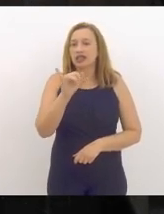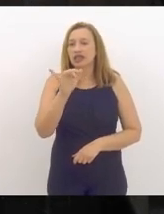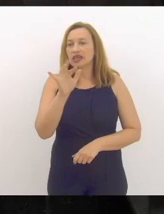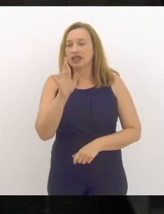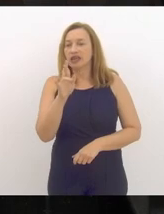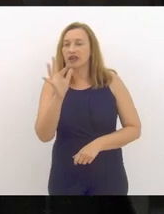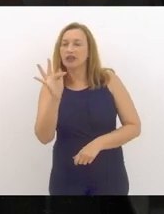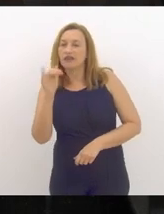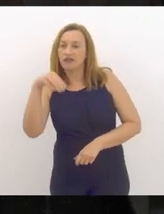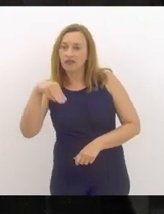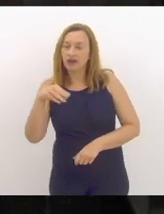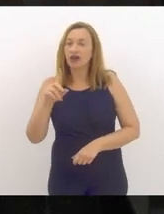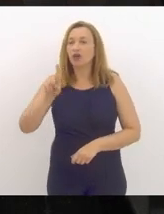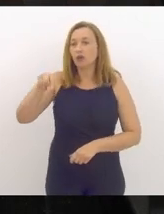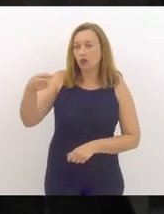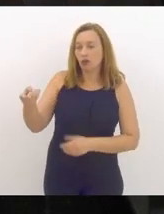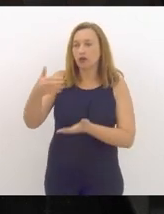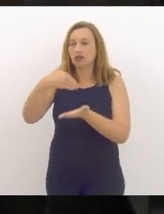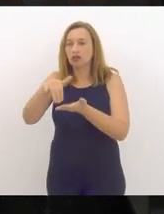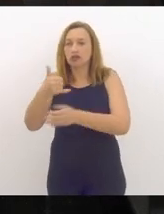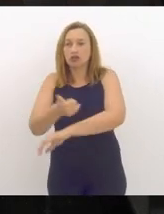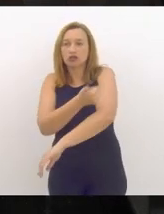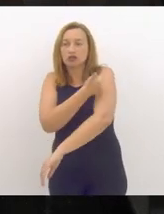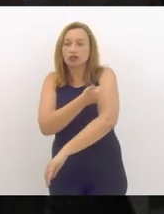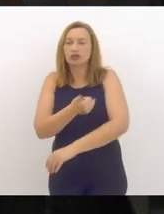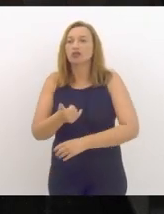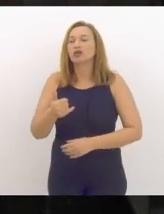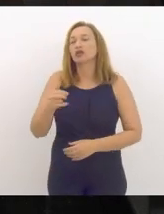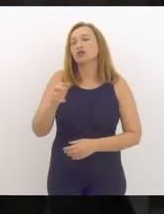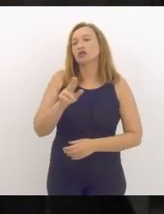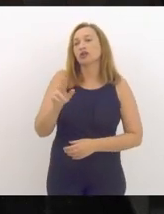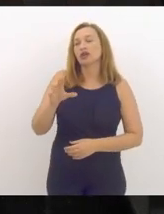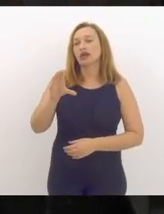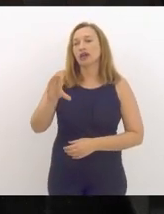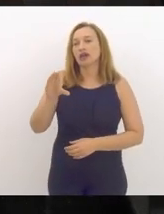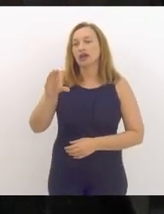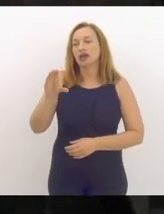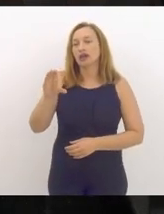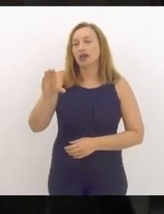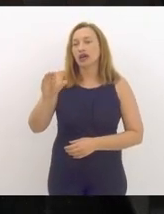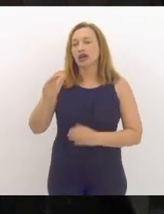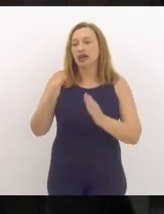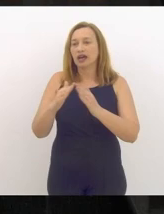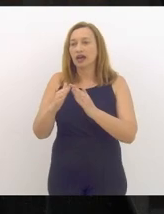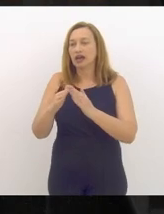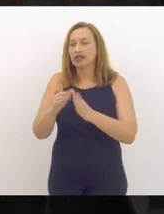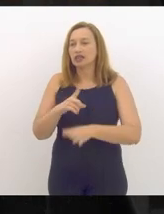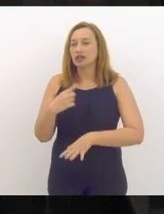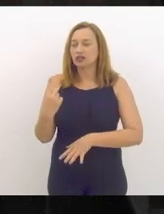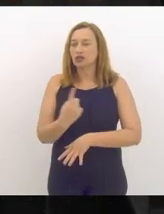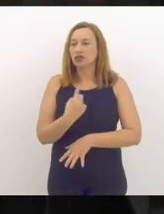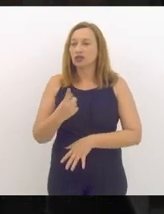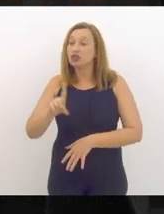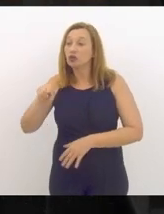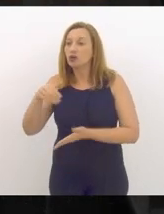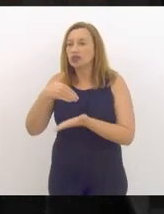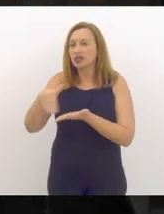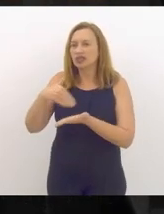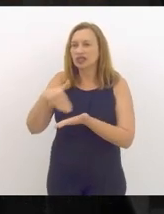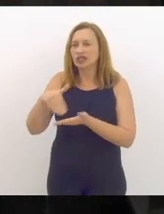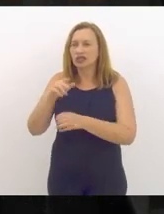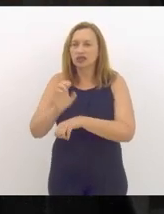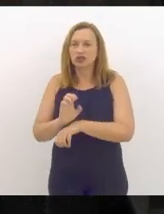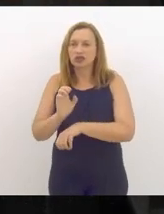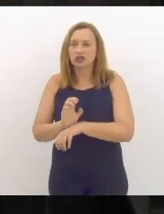com a Secretaria de Estado de Infraestrutura, chamado Casa da Gente, com a Secretaria de